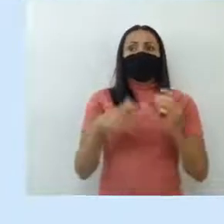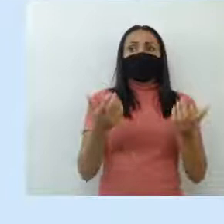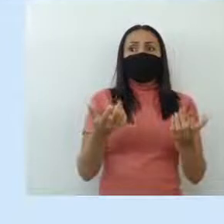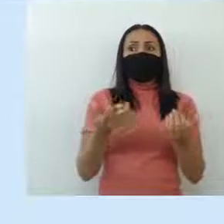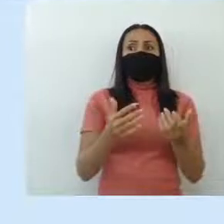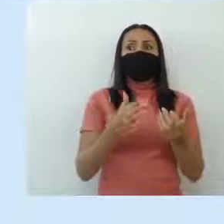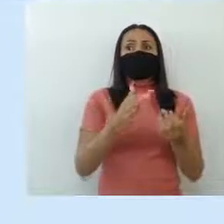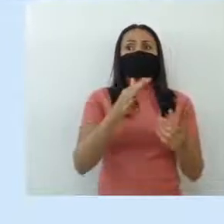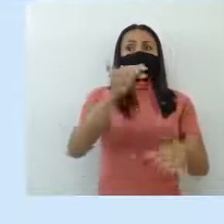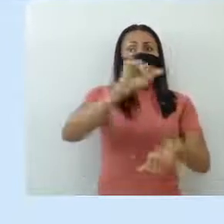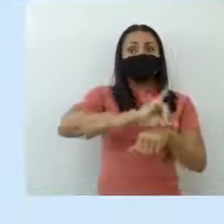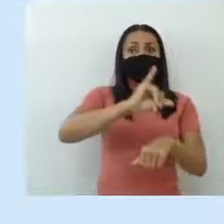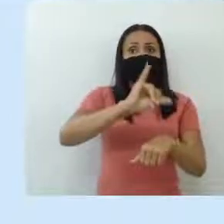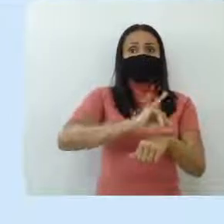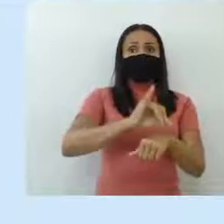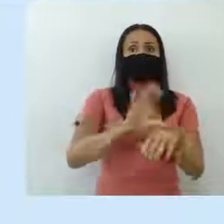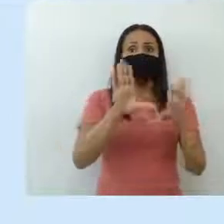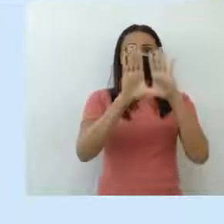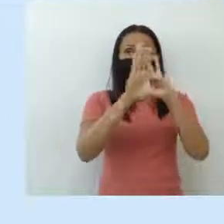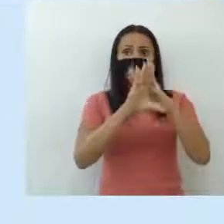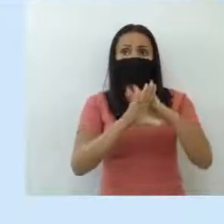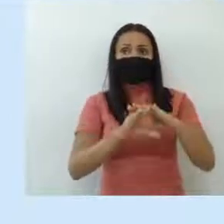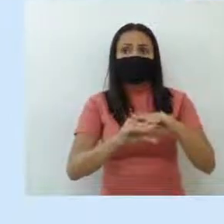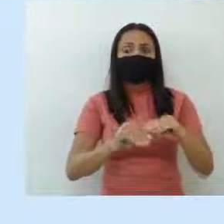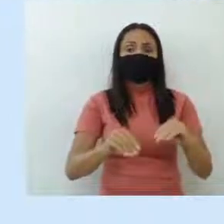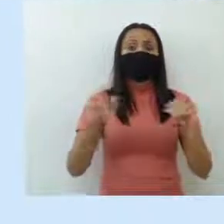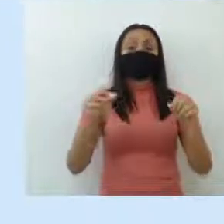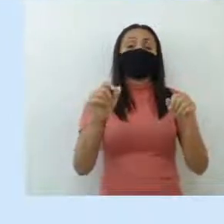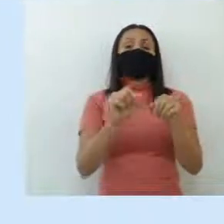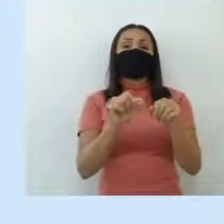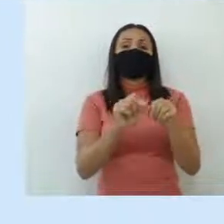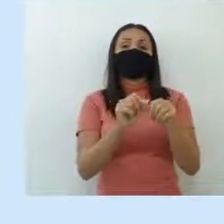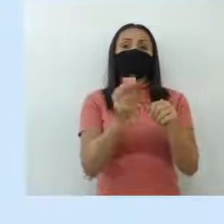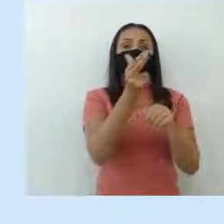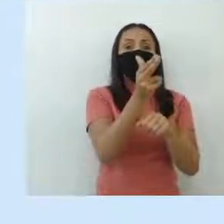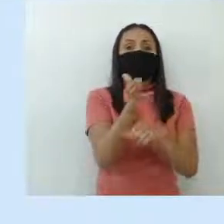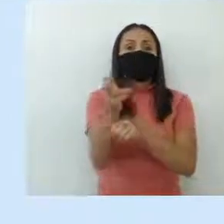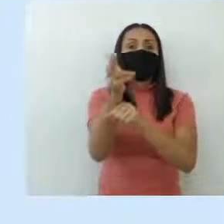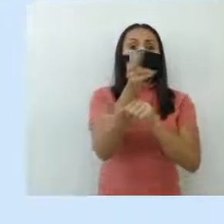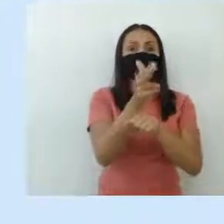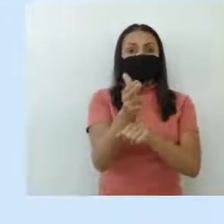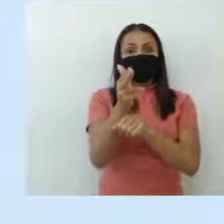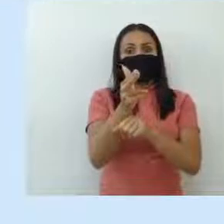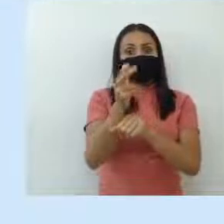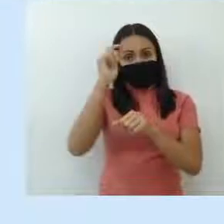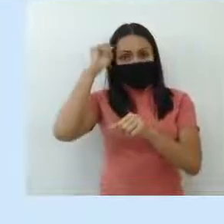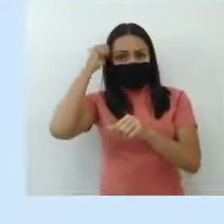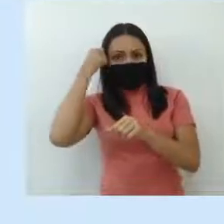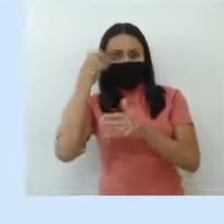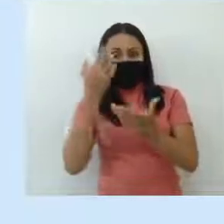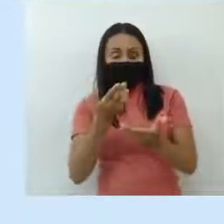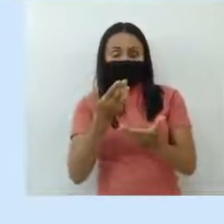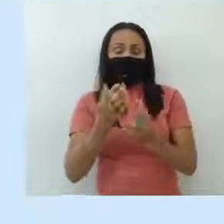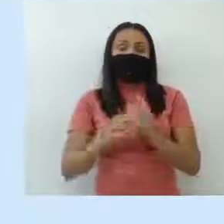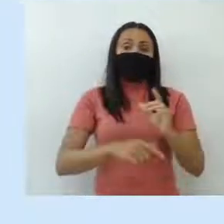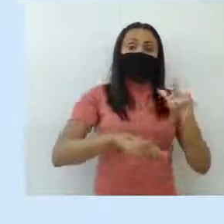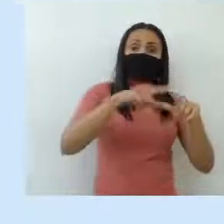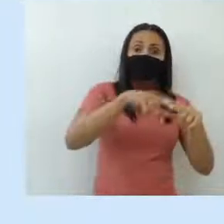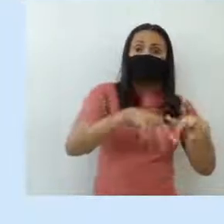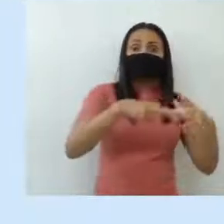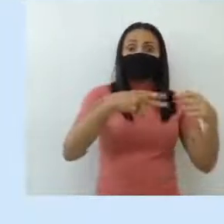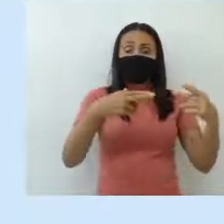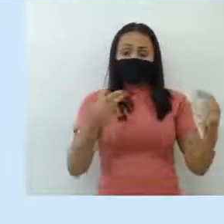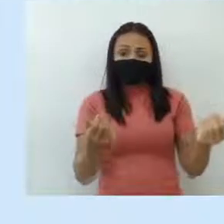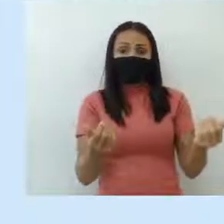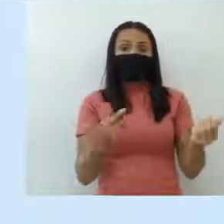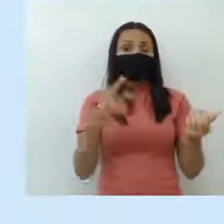transformado em armas na África, né? Então, com essas mercadorias, né, em mãos, os aliados